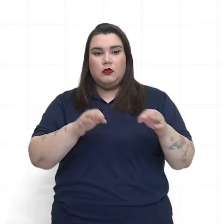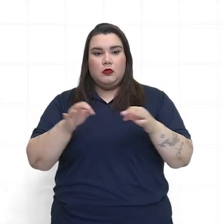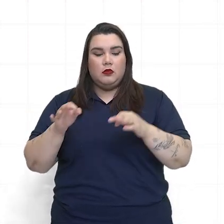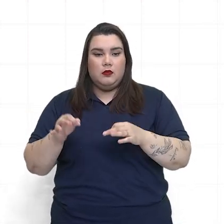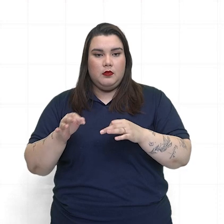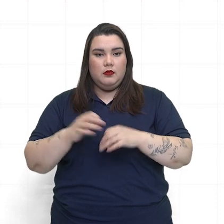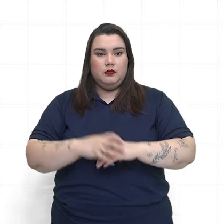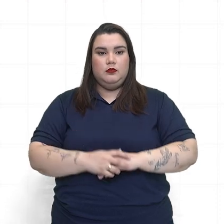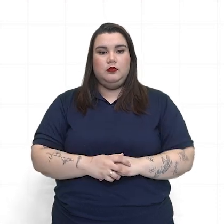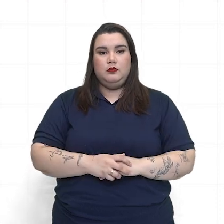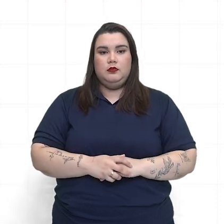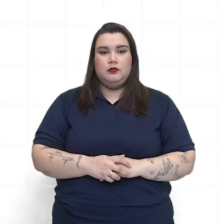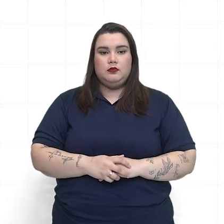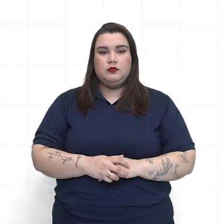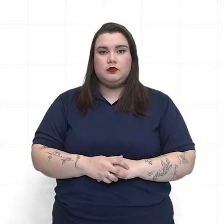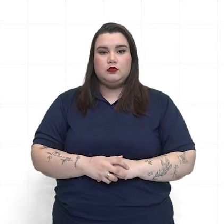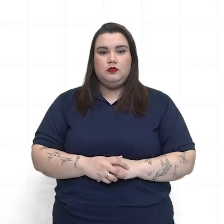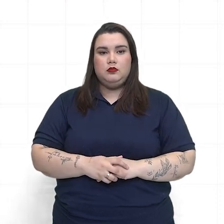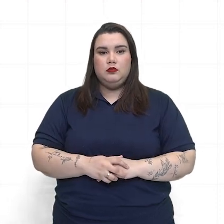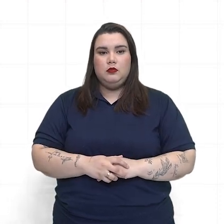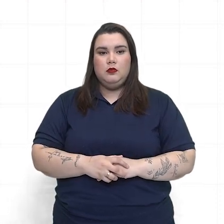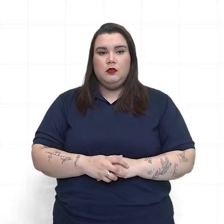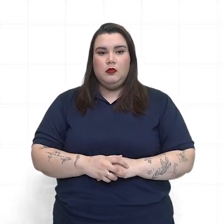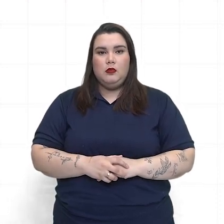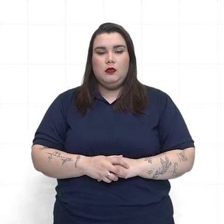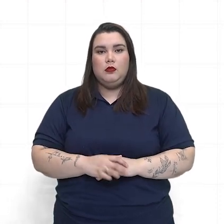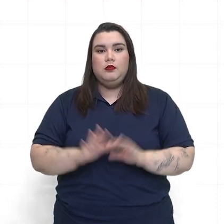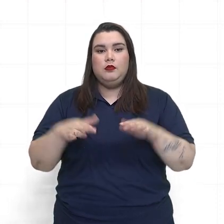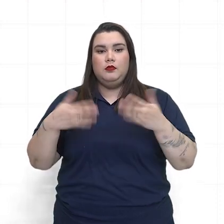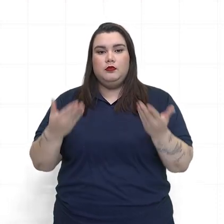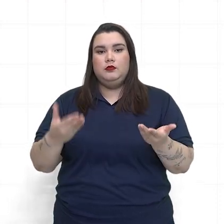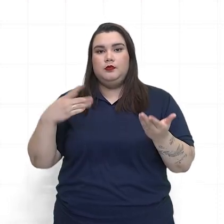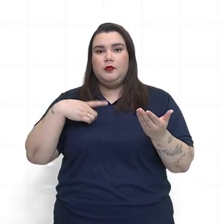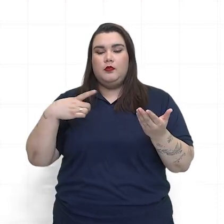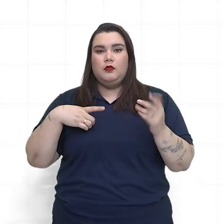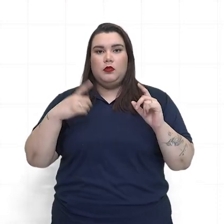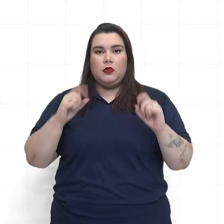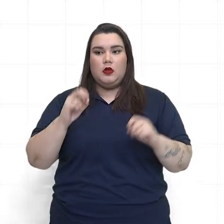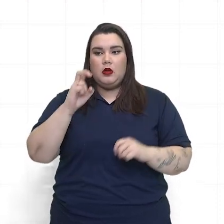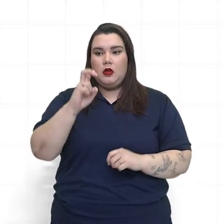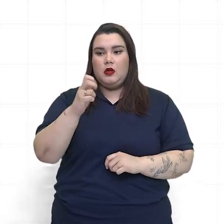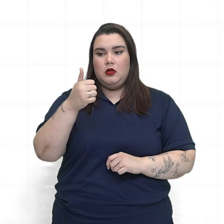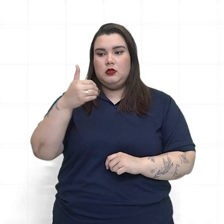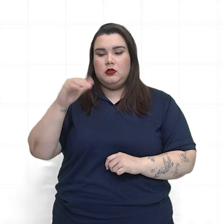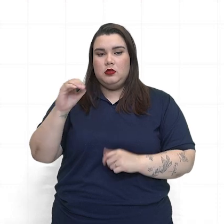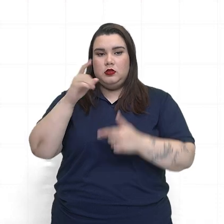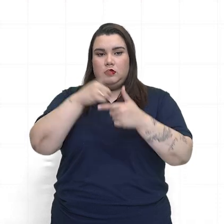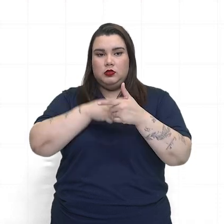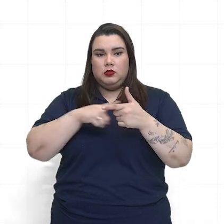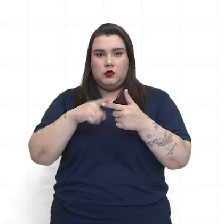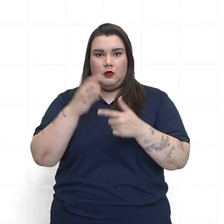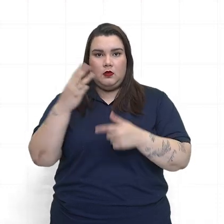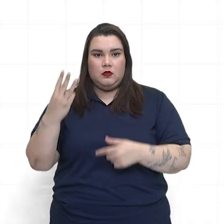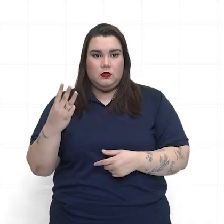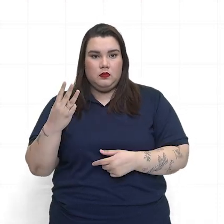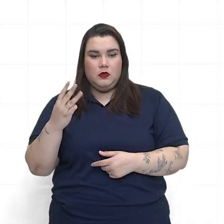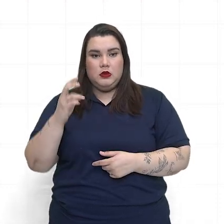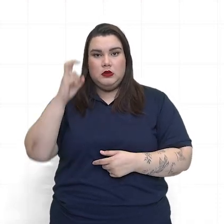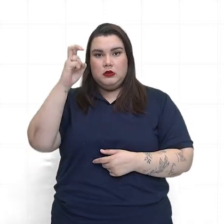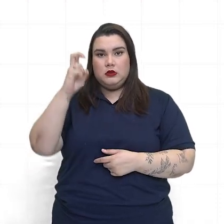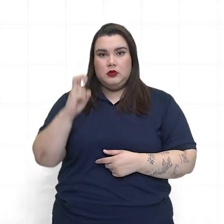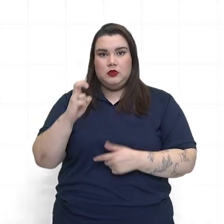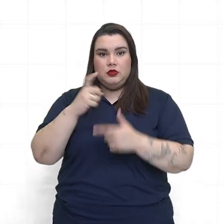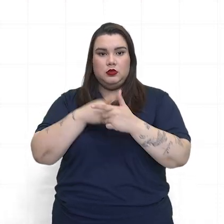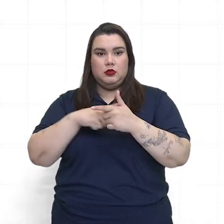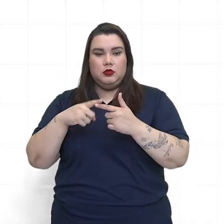divisão, certo? Nós temos o seguinte, 510 dividido por 3. Primeiro vamos baixar 5. 5 dividido